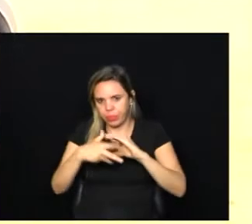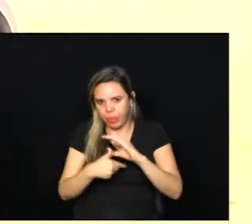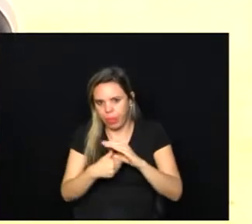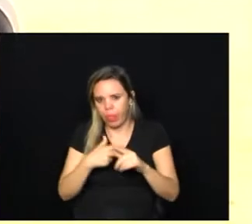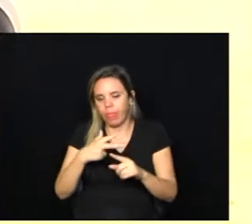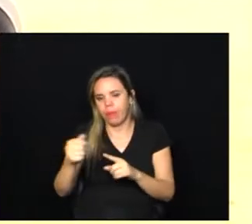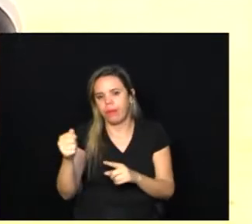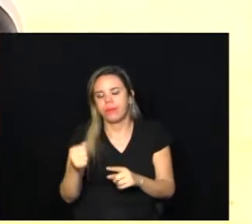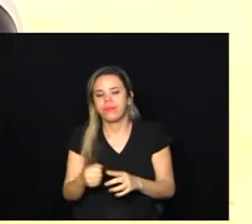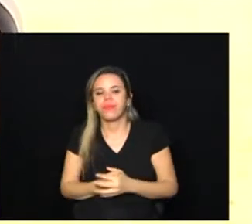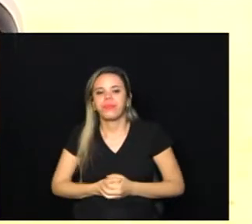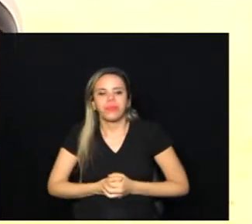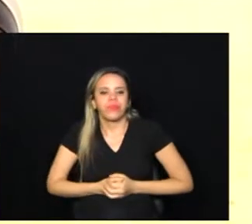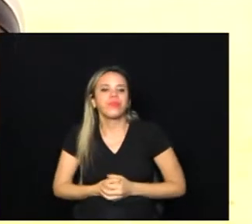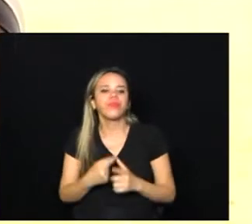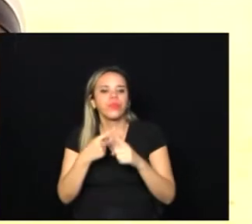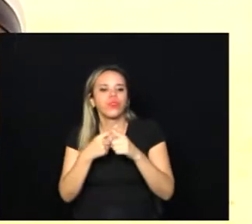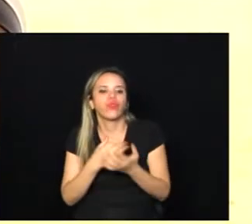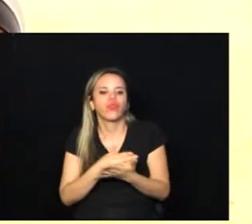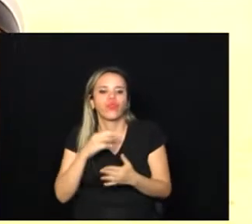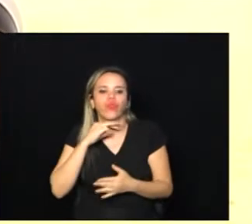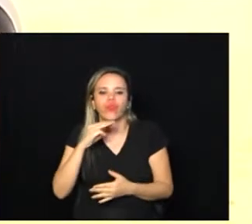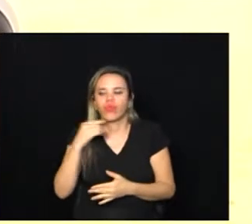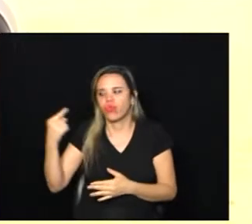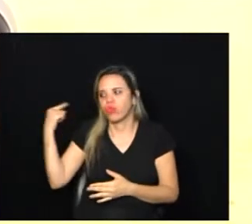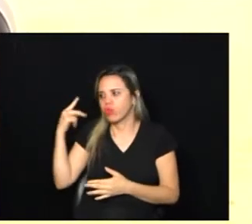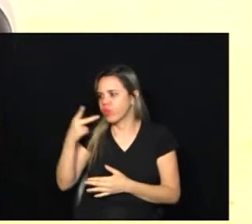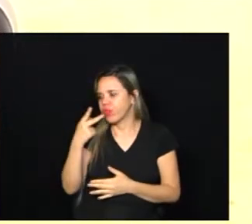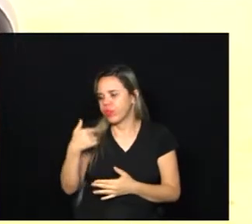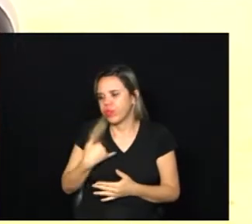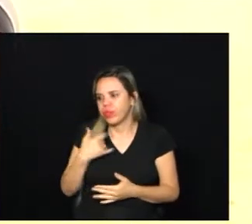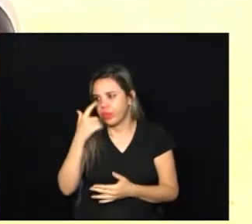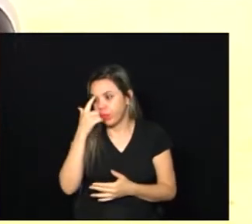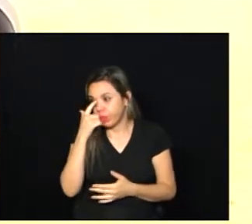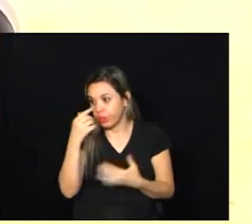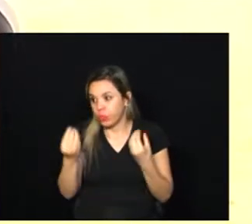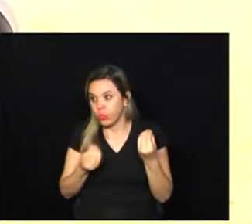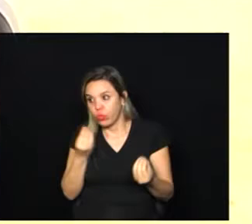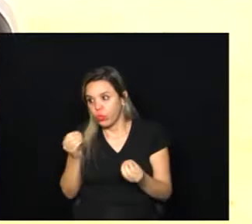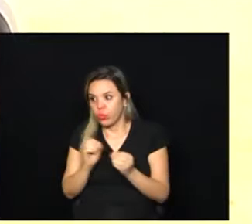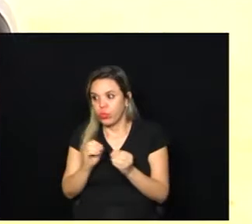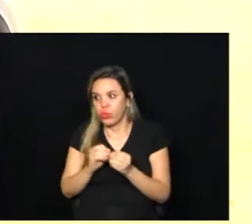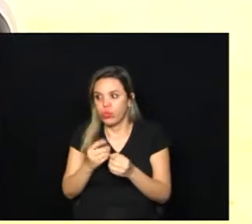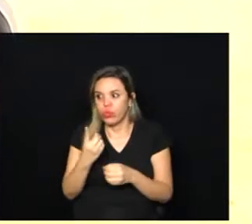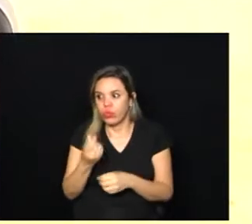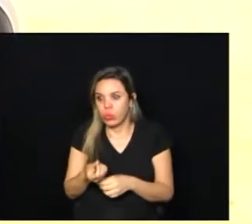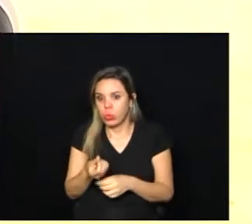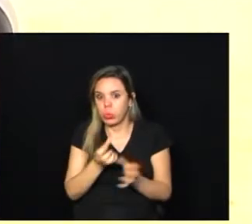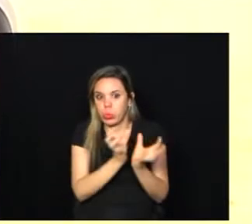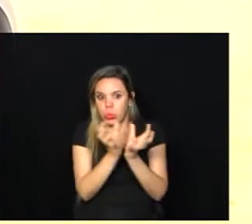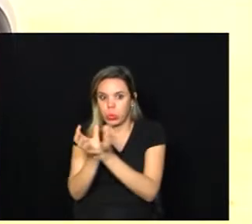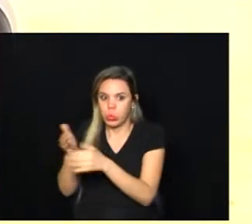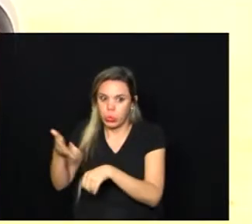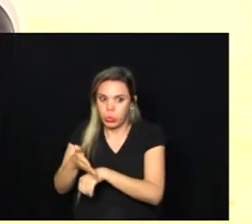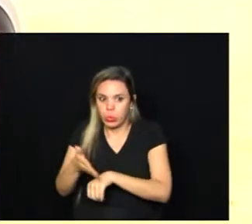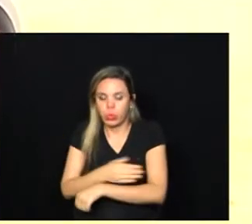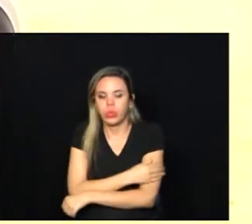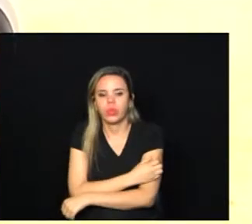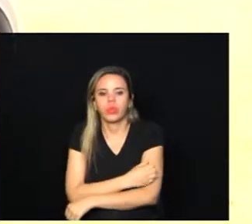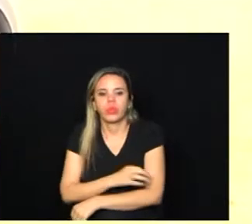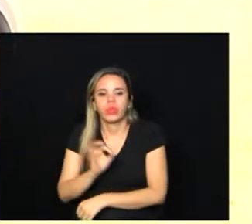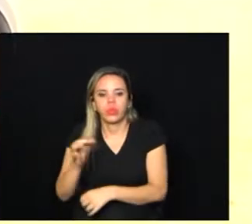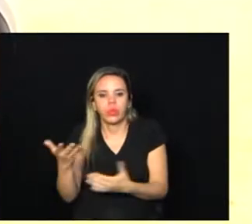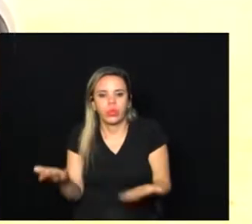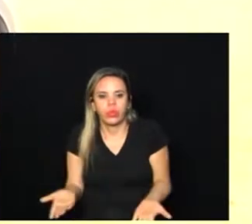Campeões aí, 2021. Ricardo, o campeonato começou em março, você estava me contando, né? Como foi? 16 equipes que participaram? Isso, meu